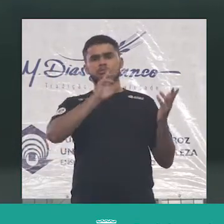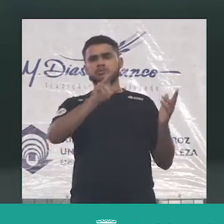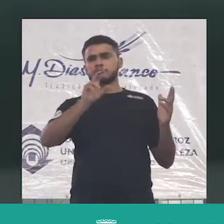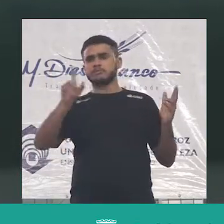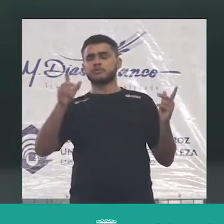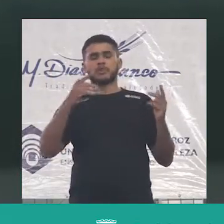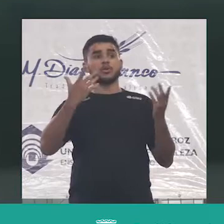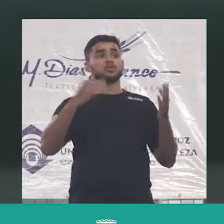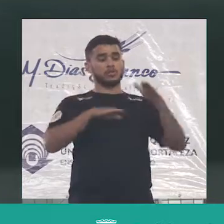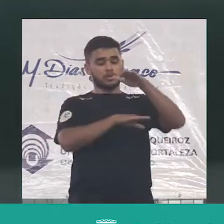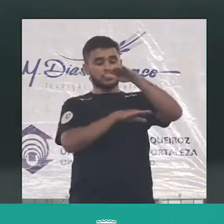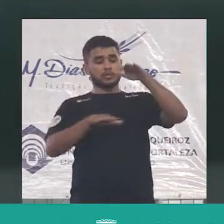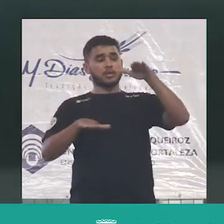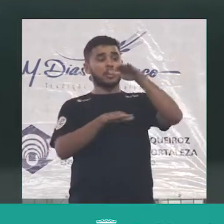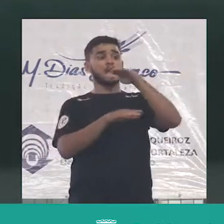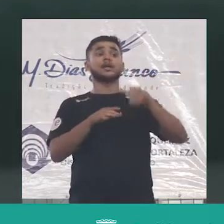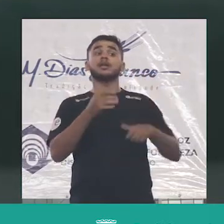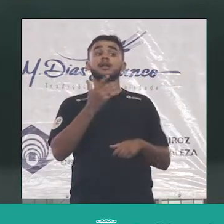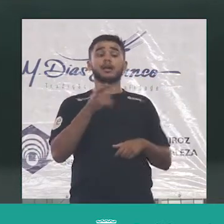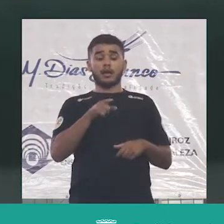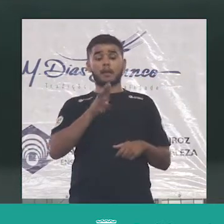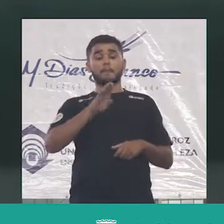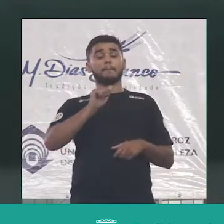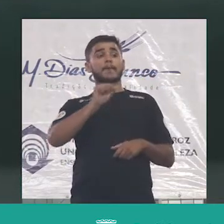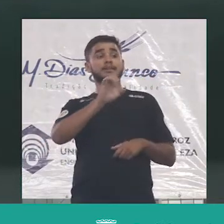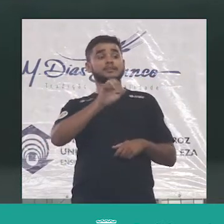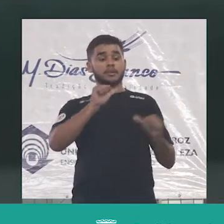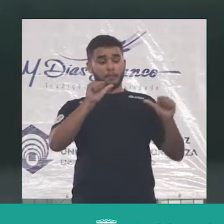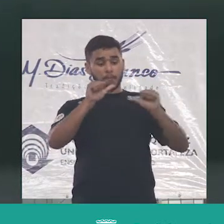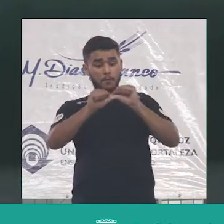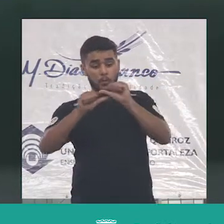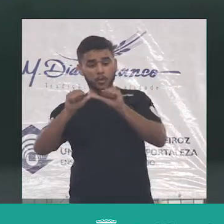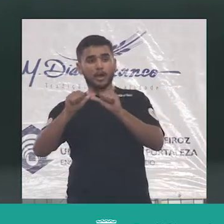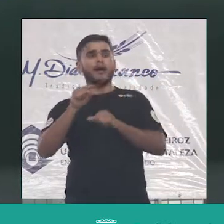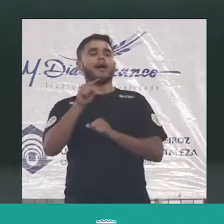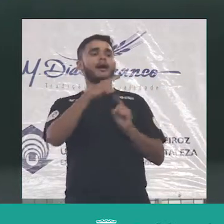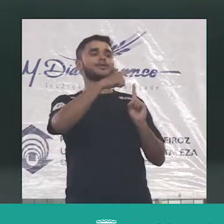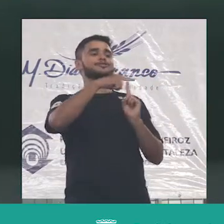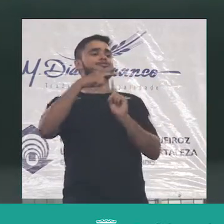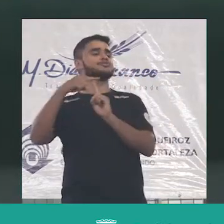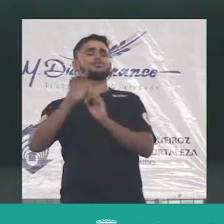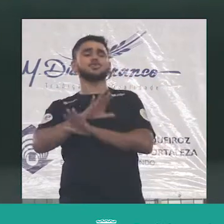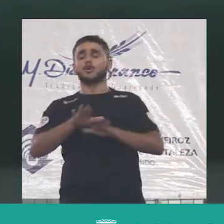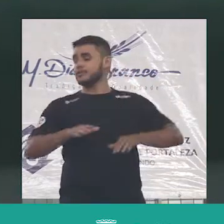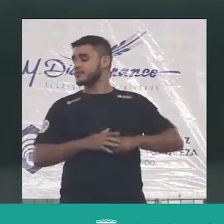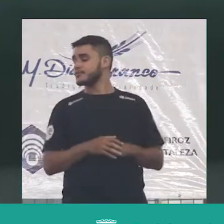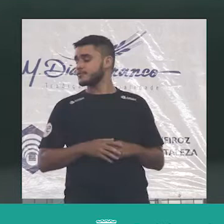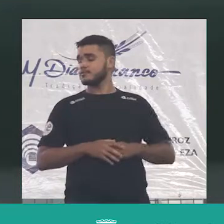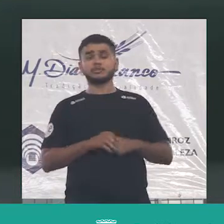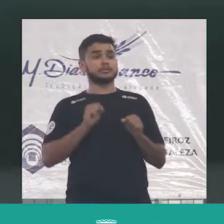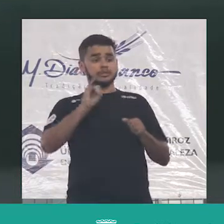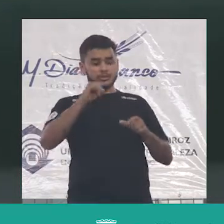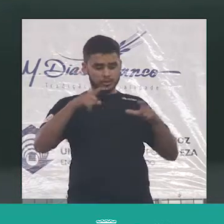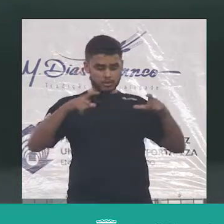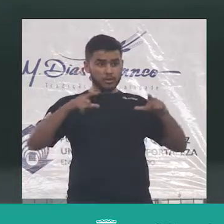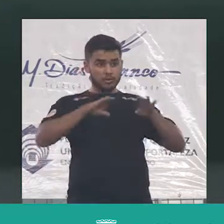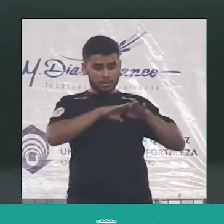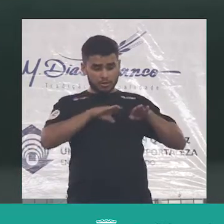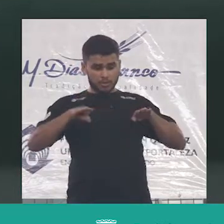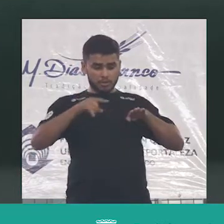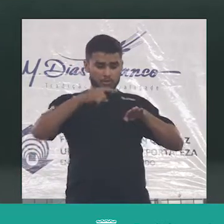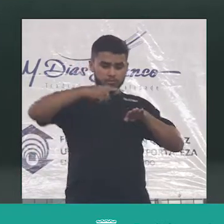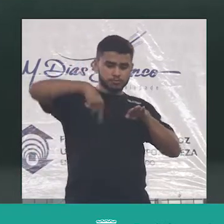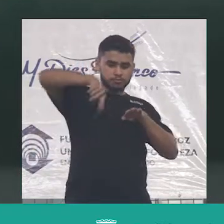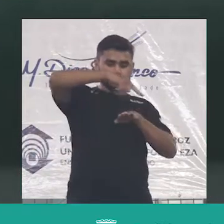base. O tipo de prisma só vai mudar de acordo com essa base. Se essa base for redonda, eu vou ter